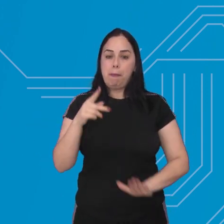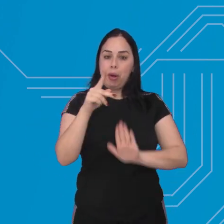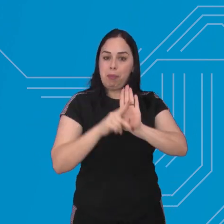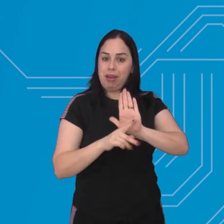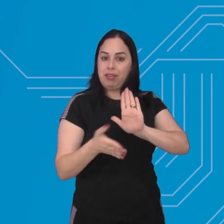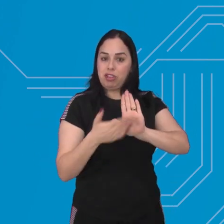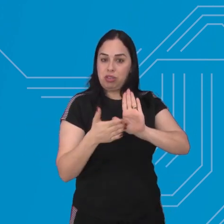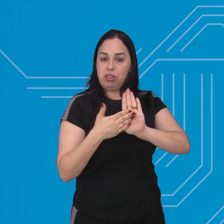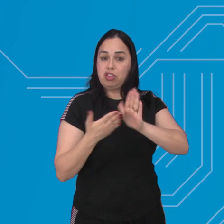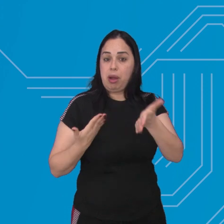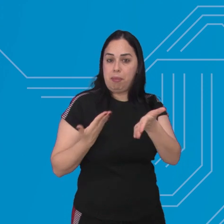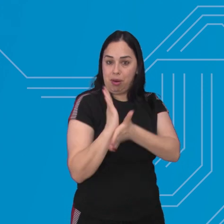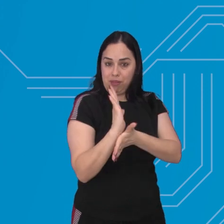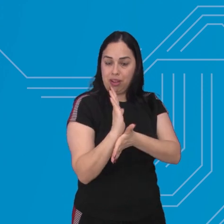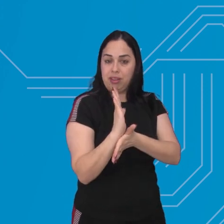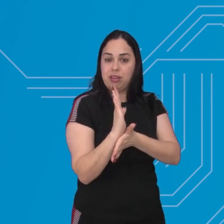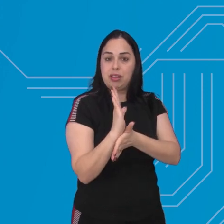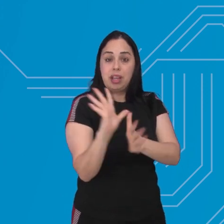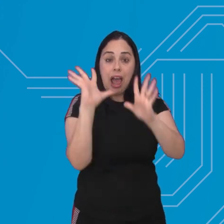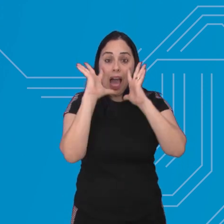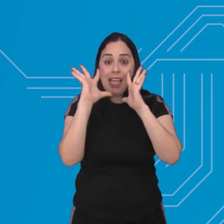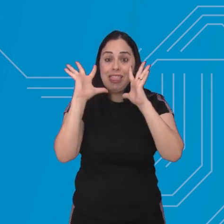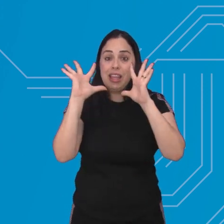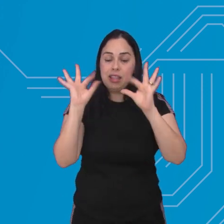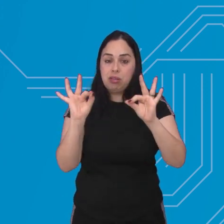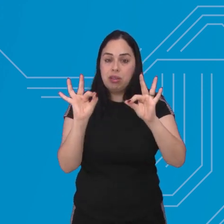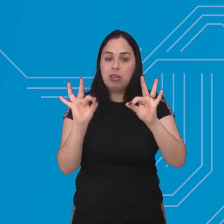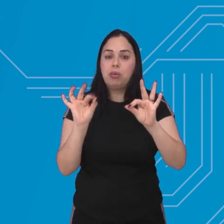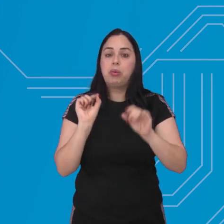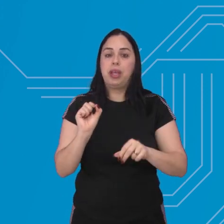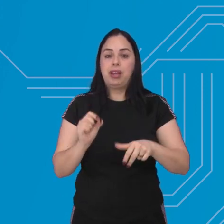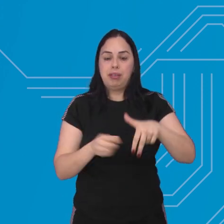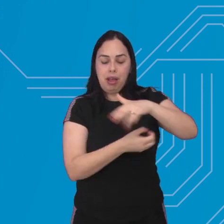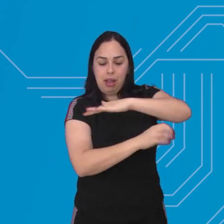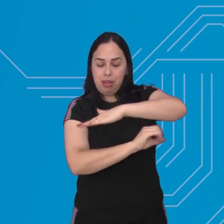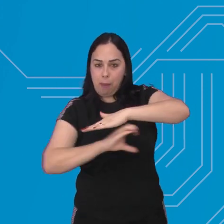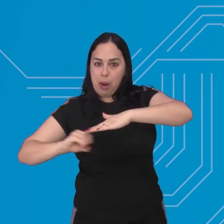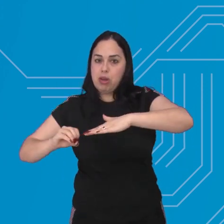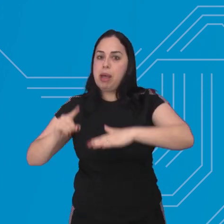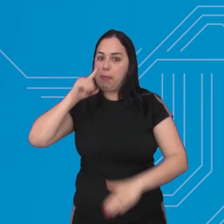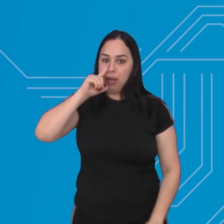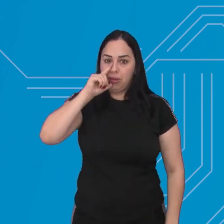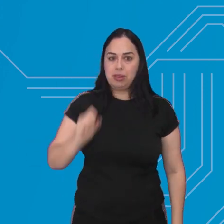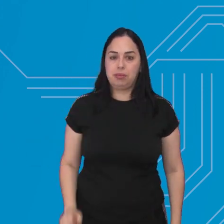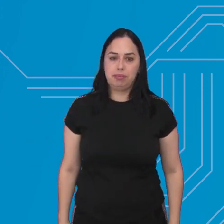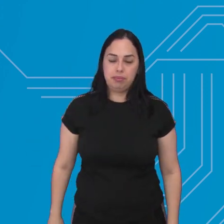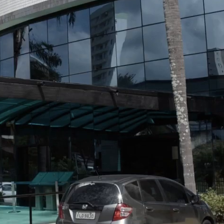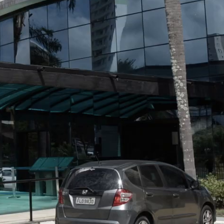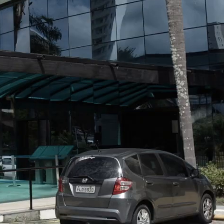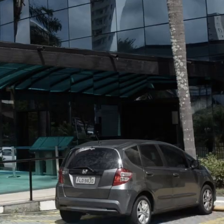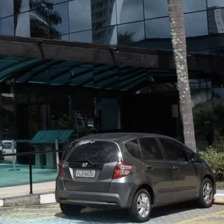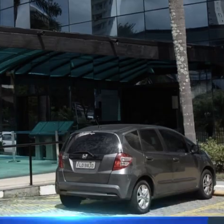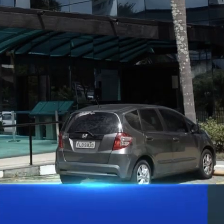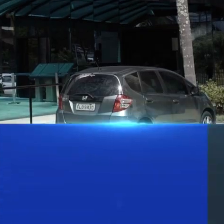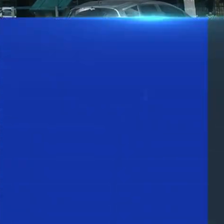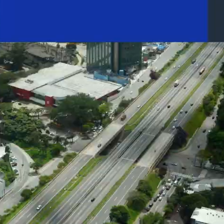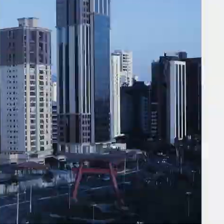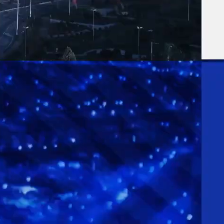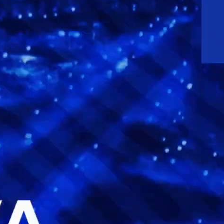aprovado vai criar uma campanha aqui na cidade para alertar sobre os riscos da trombose. A gente volta já.